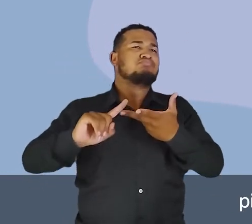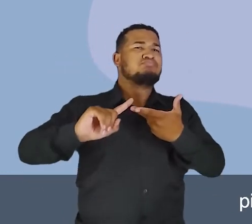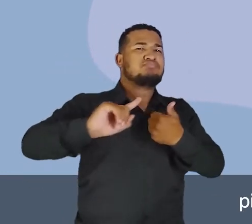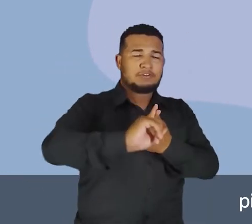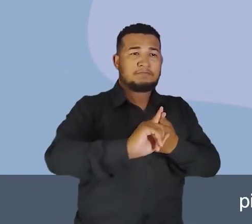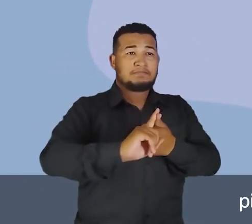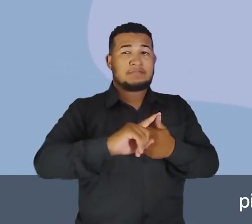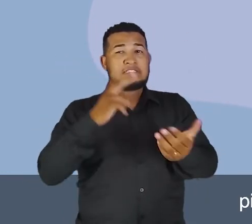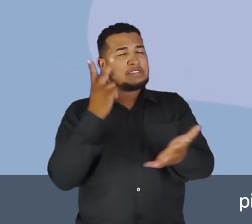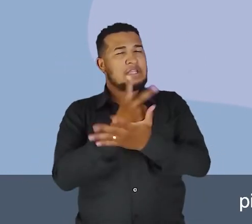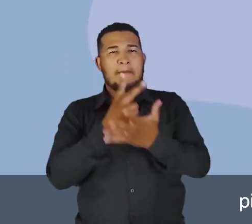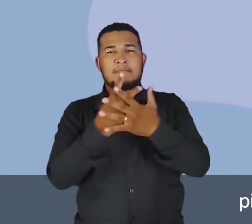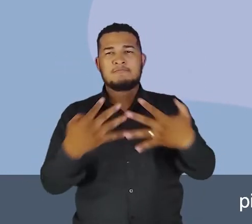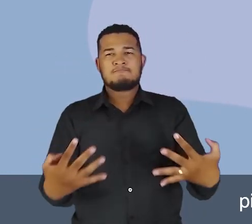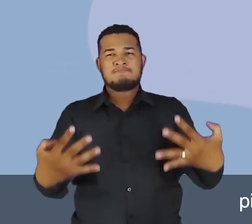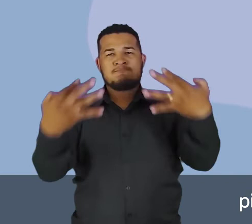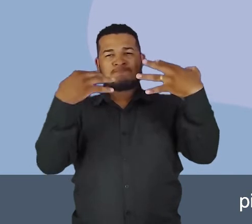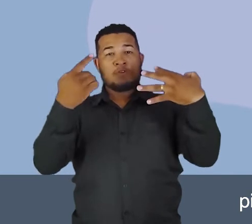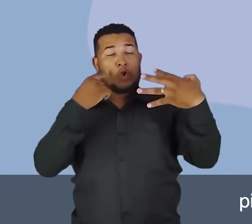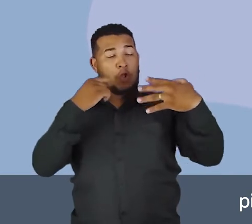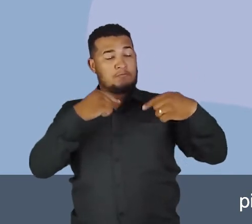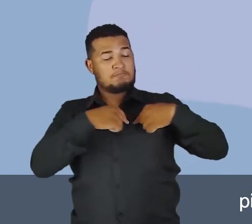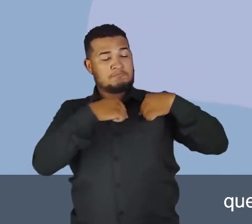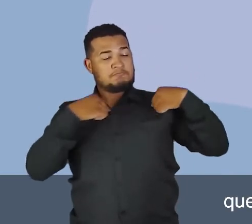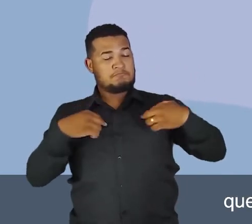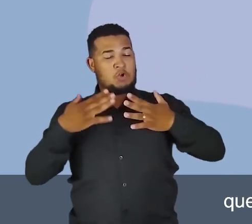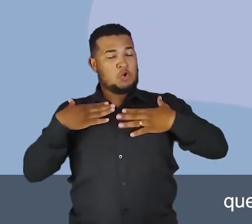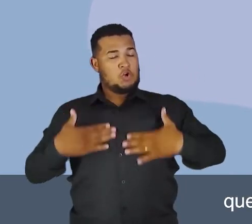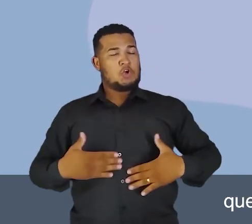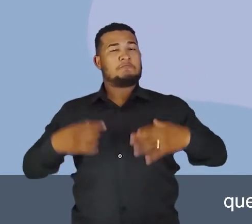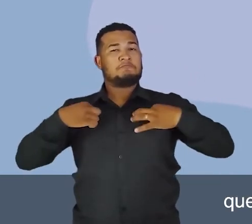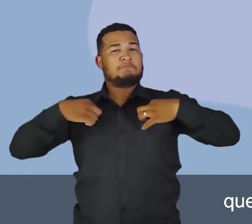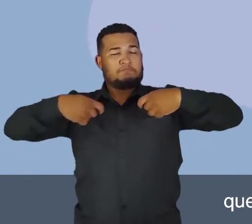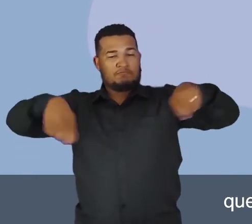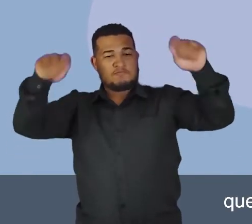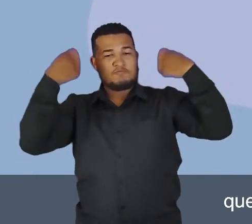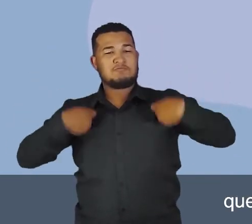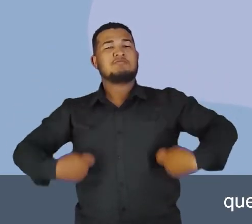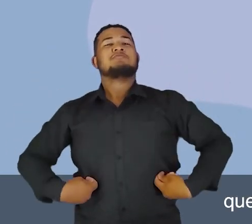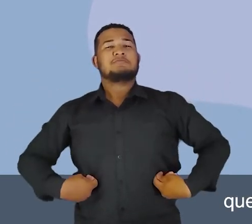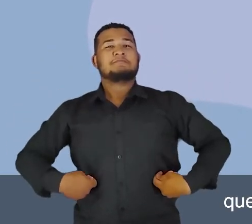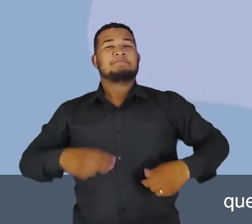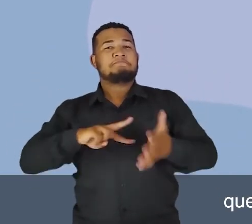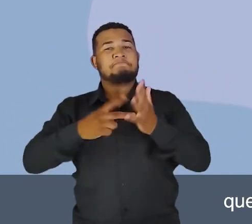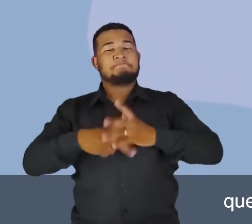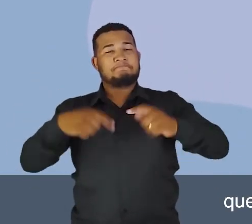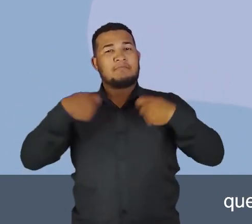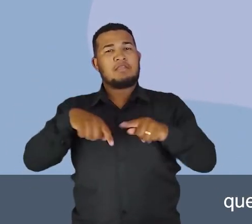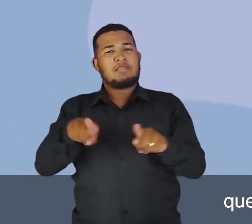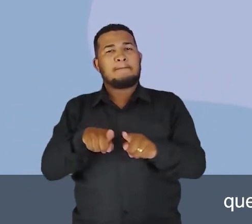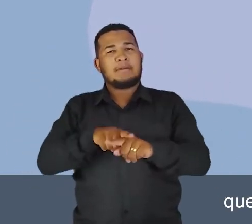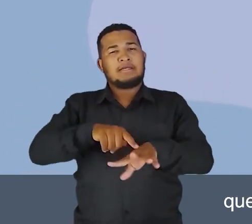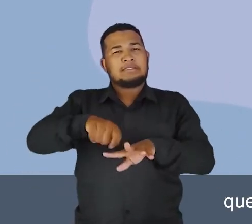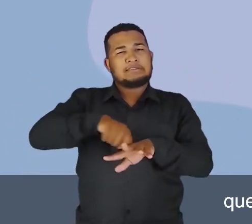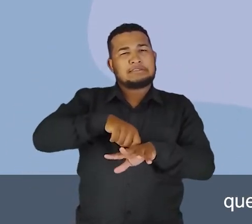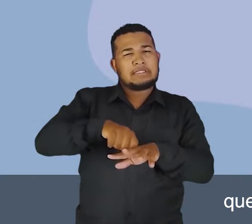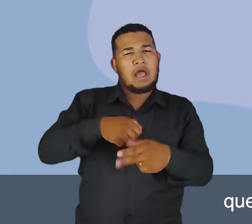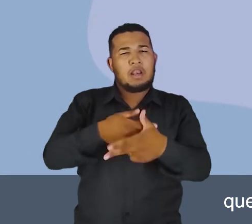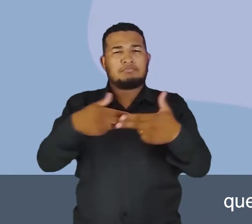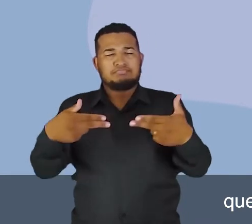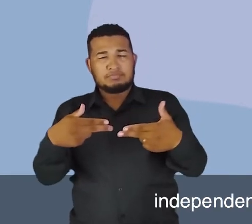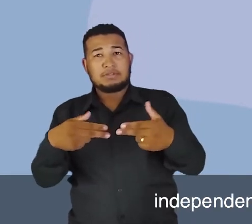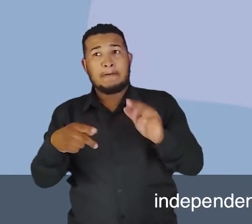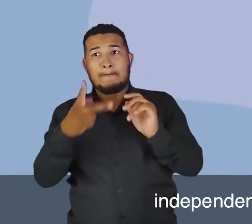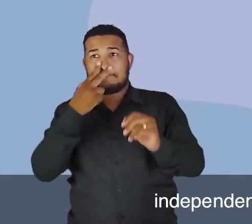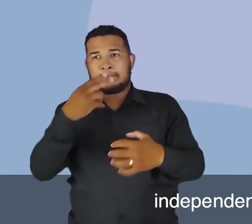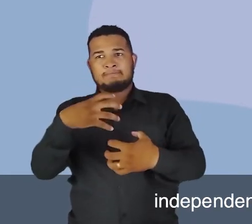à vista exibo esta etiqueta global no corpo que desiste de ser veste e sandália de uma essência tão